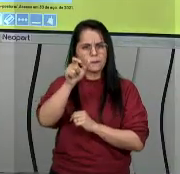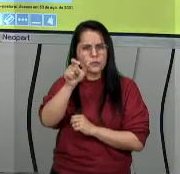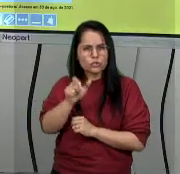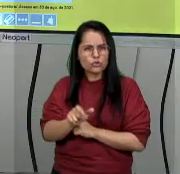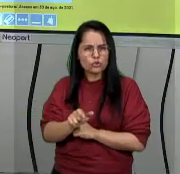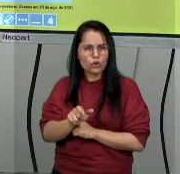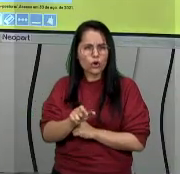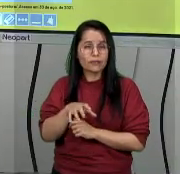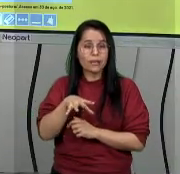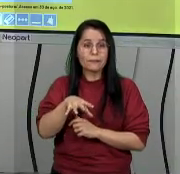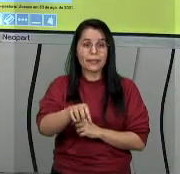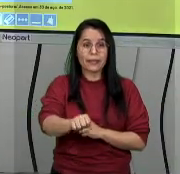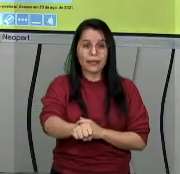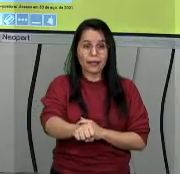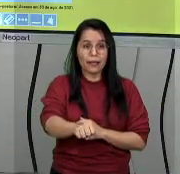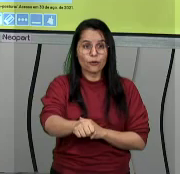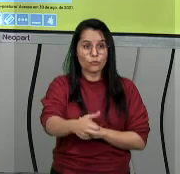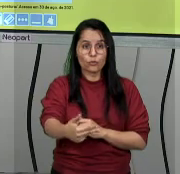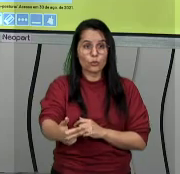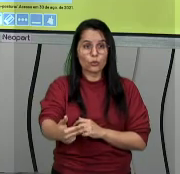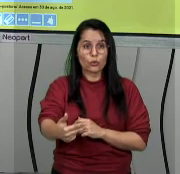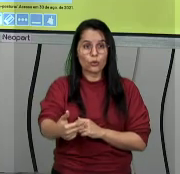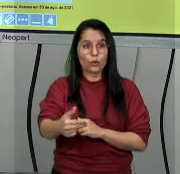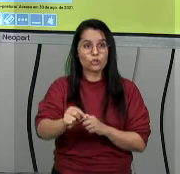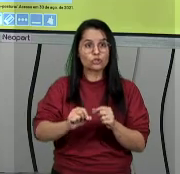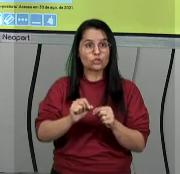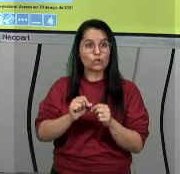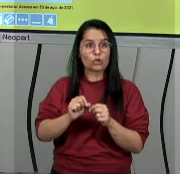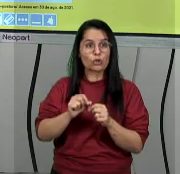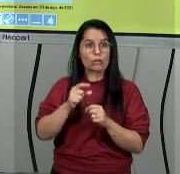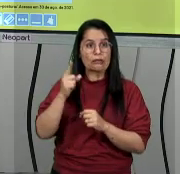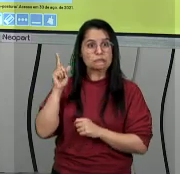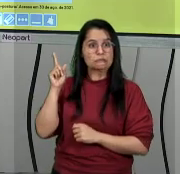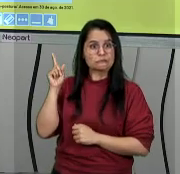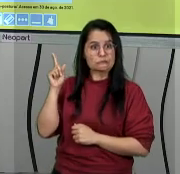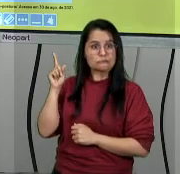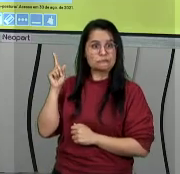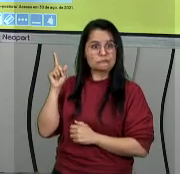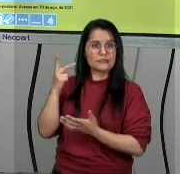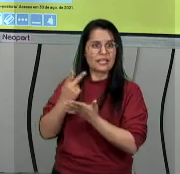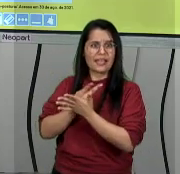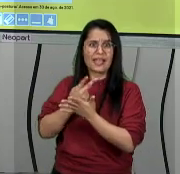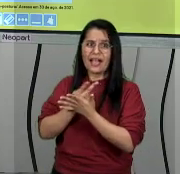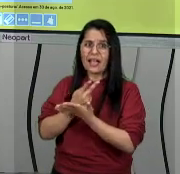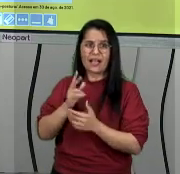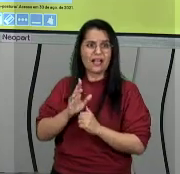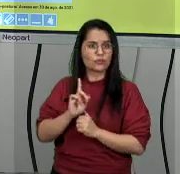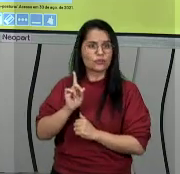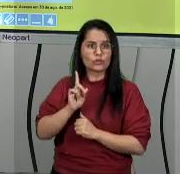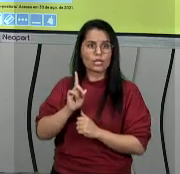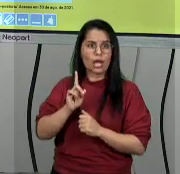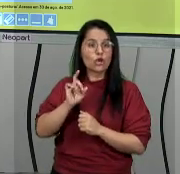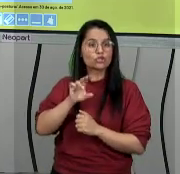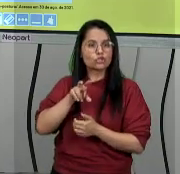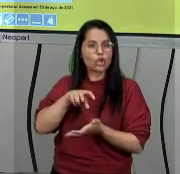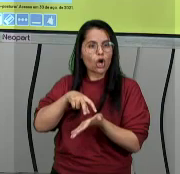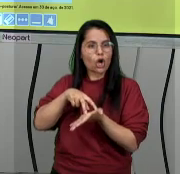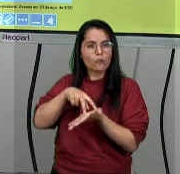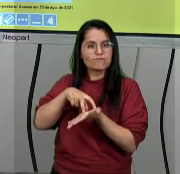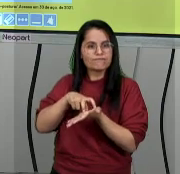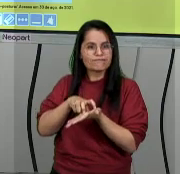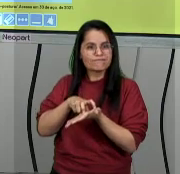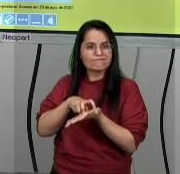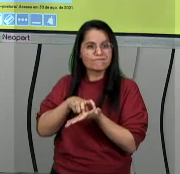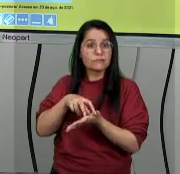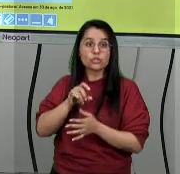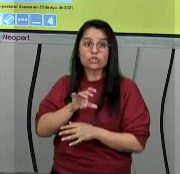vão pegar objetos ao chão e encurva toda a coluna, ao invés de dobrar os joelhos.